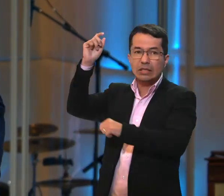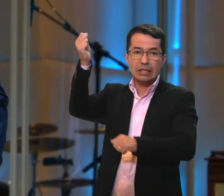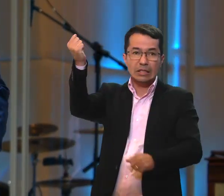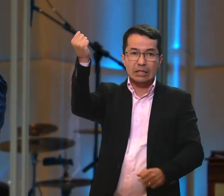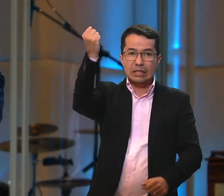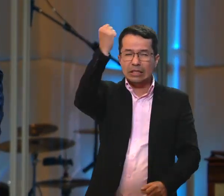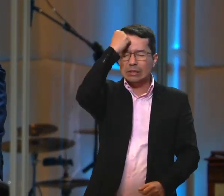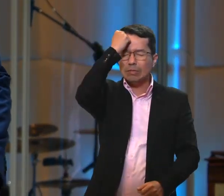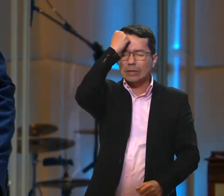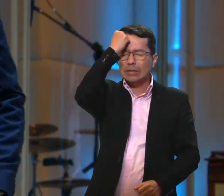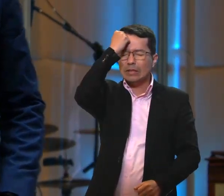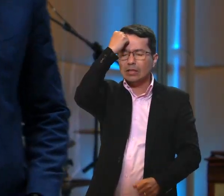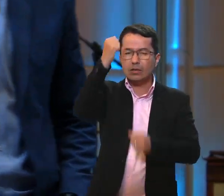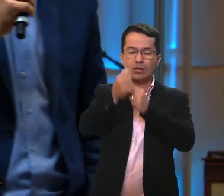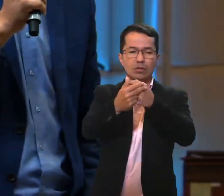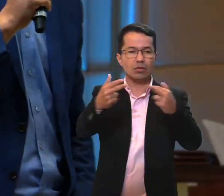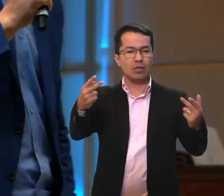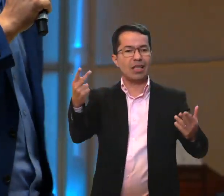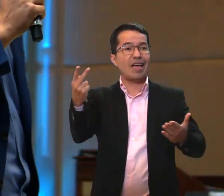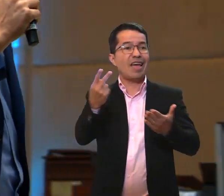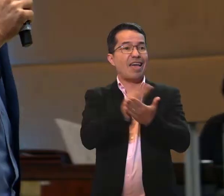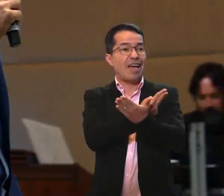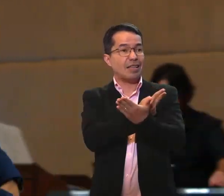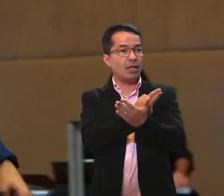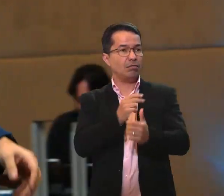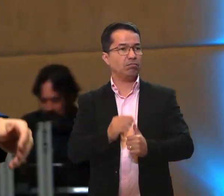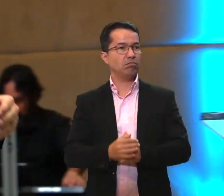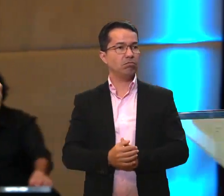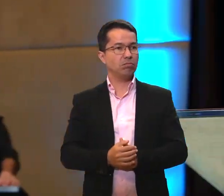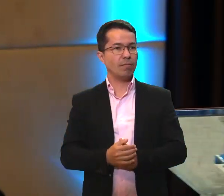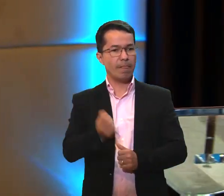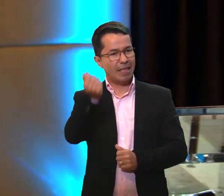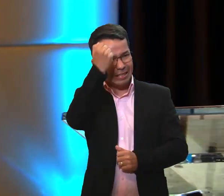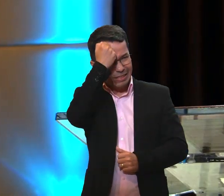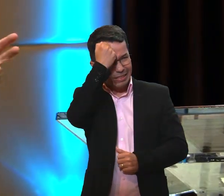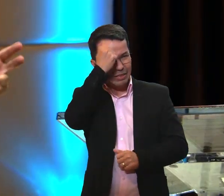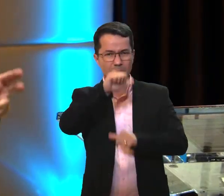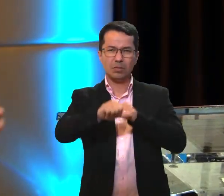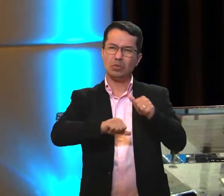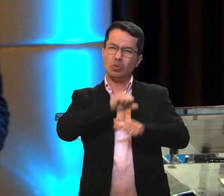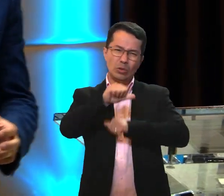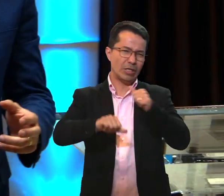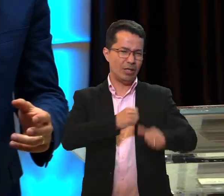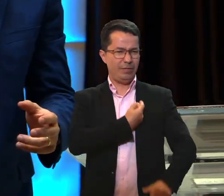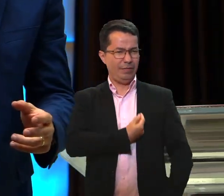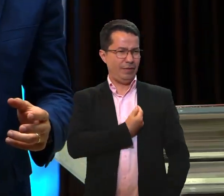caminhos. Eu creio que o que nos impede